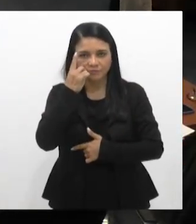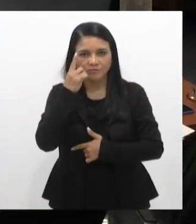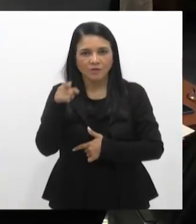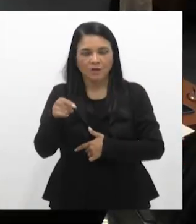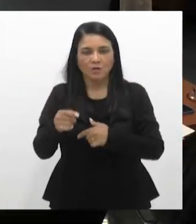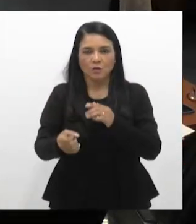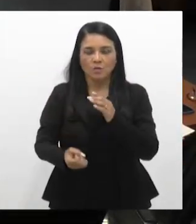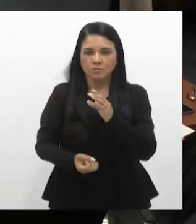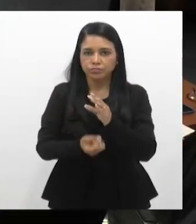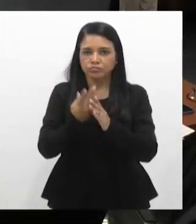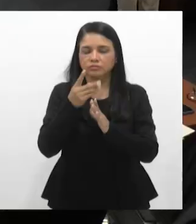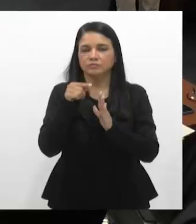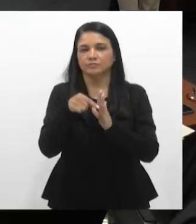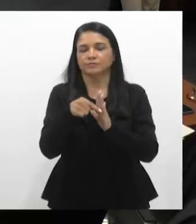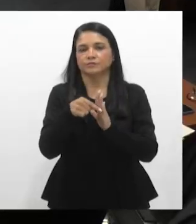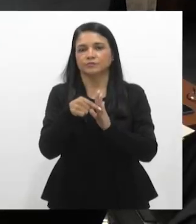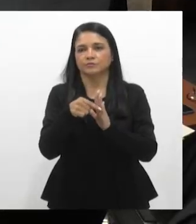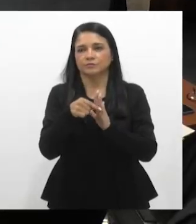de protocolar